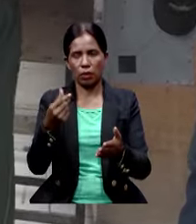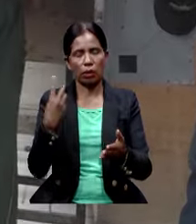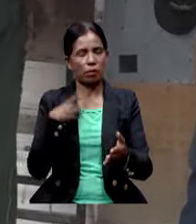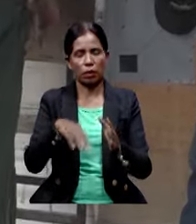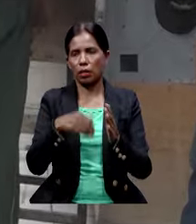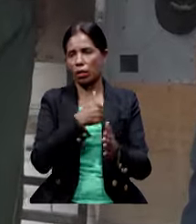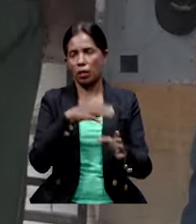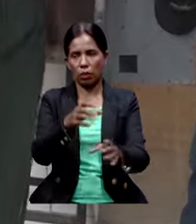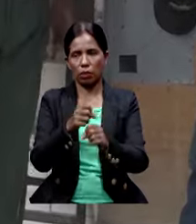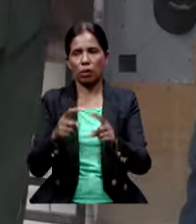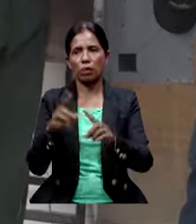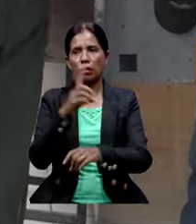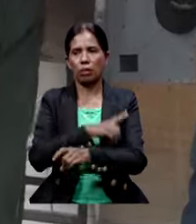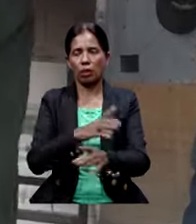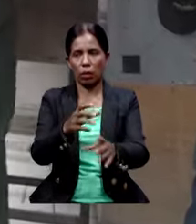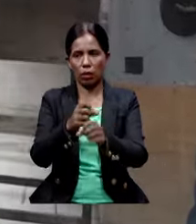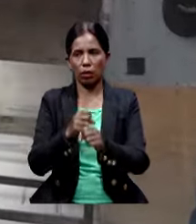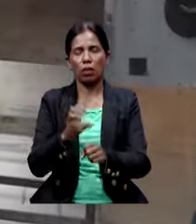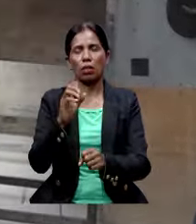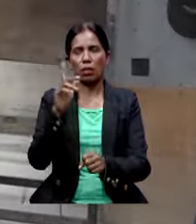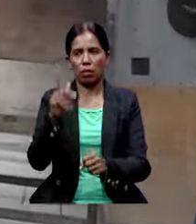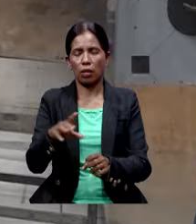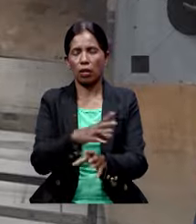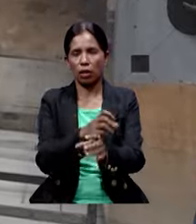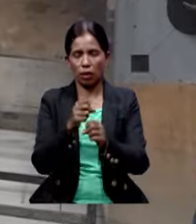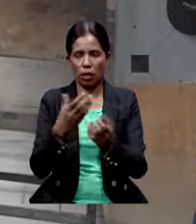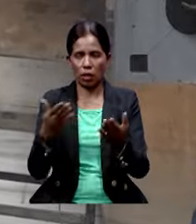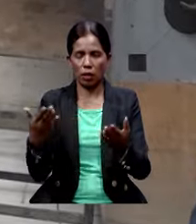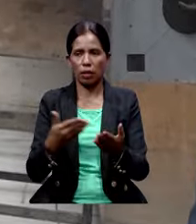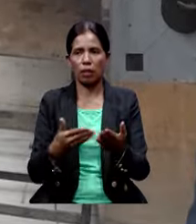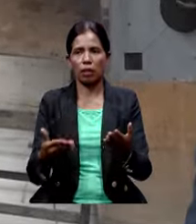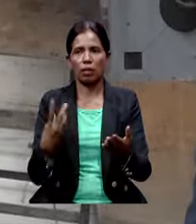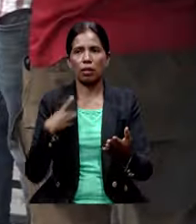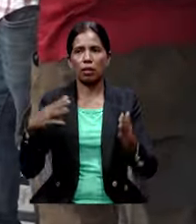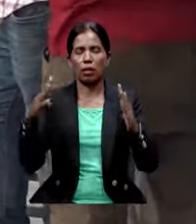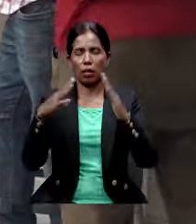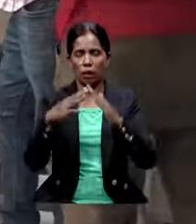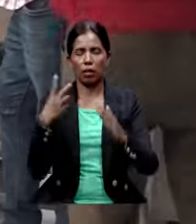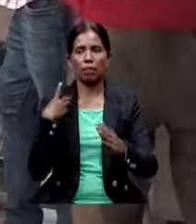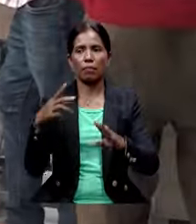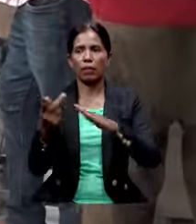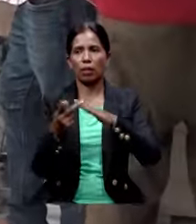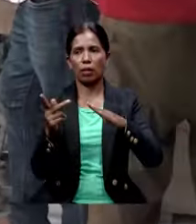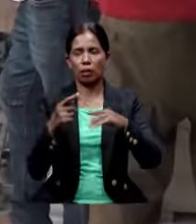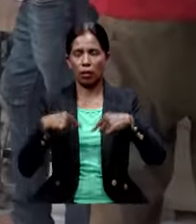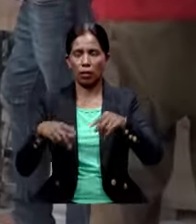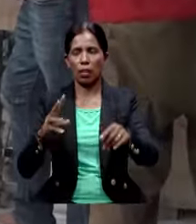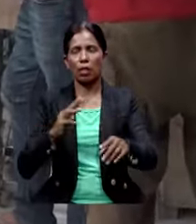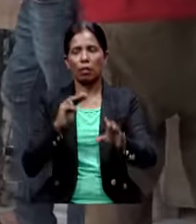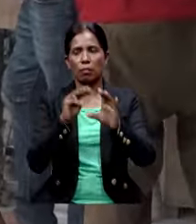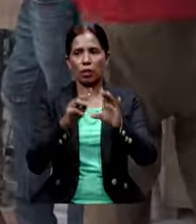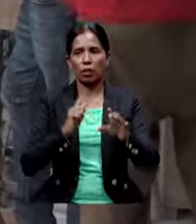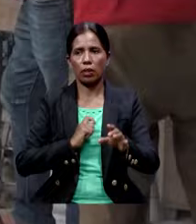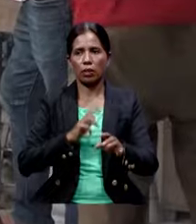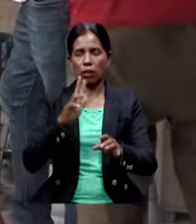sai ma be oin dang asai kedang onan ma de asai kedang ba ma be kalene ma metu uza atu ba mercado ba tastolo ba